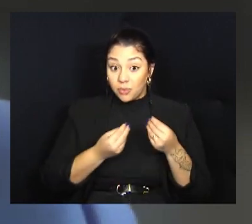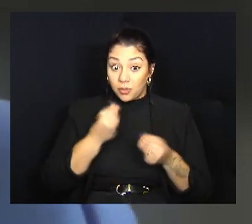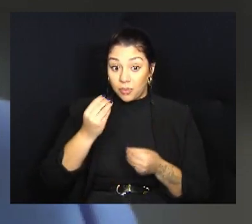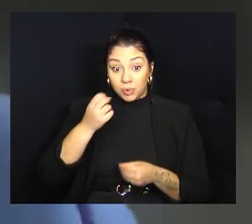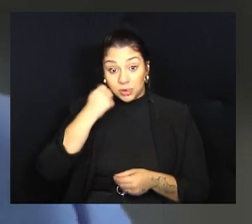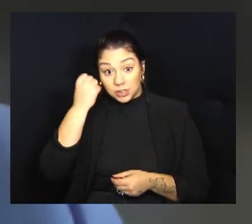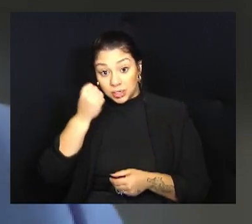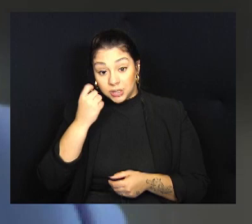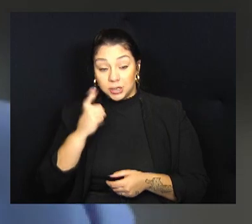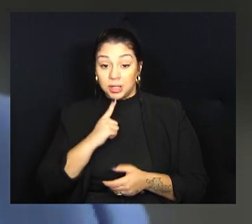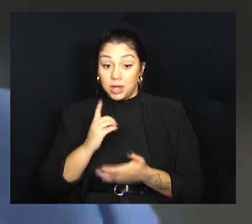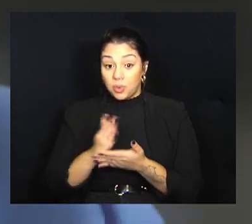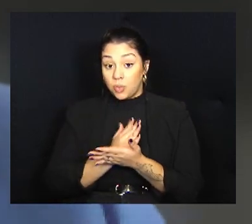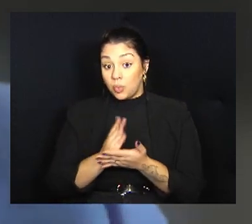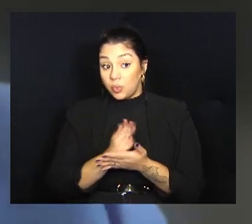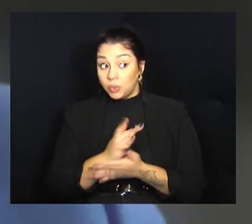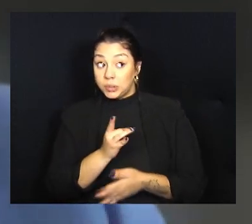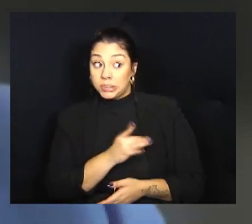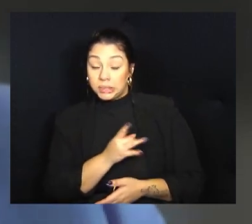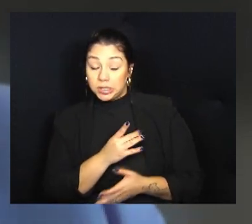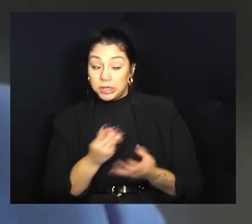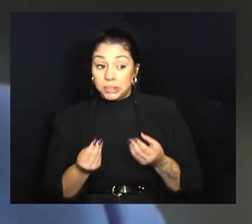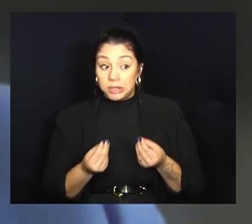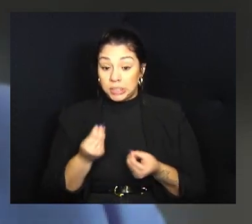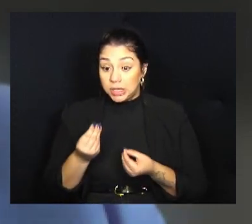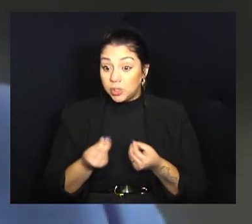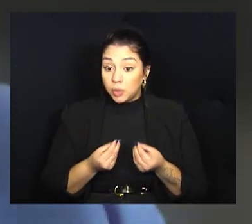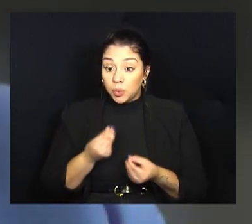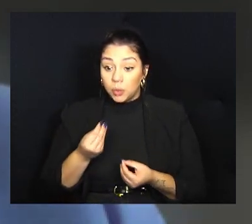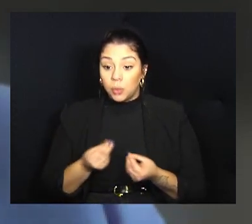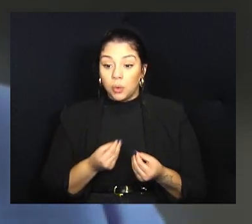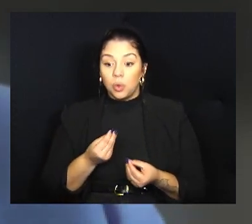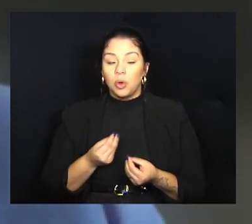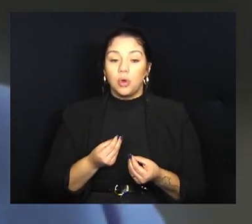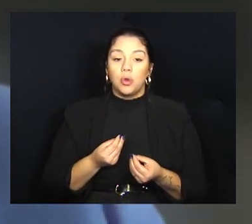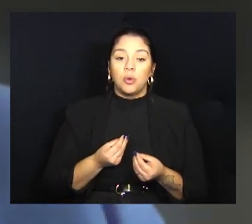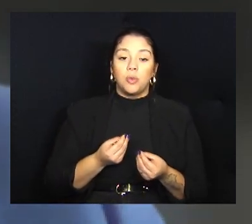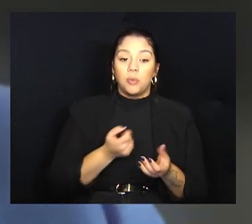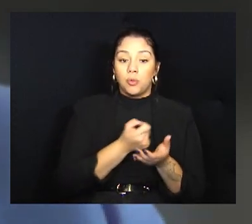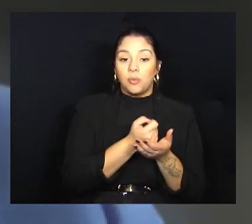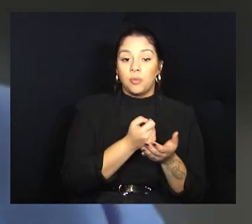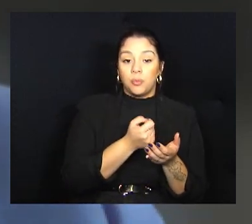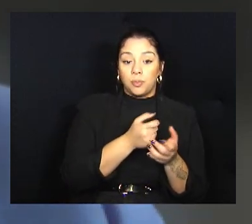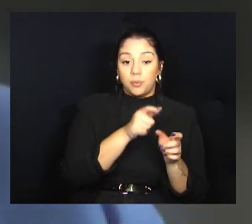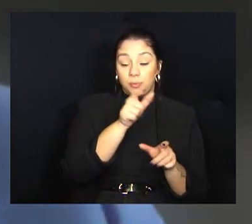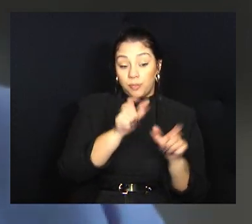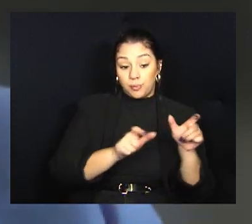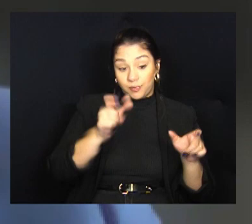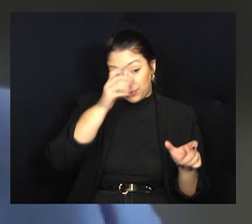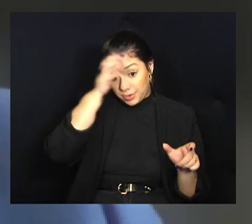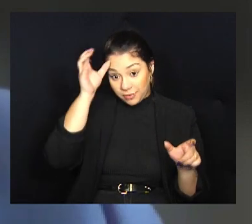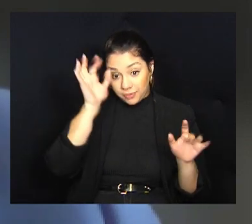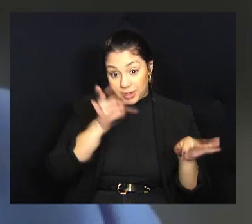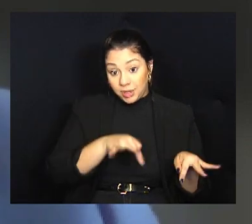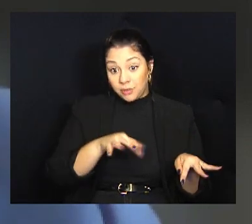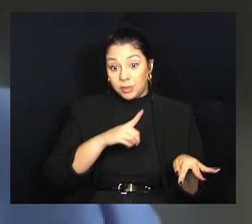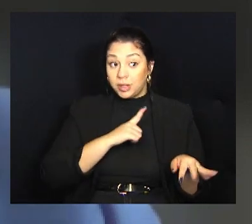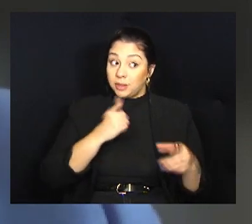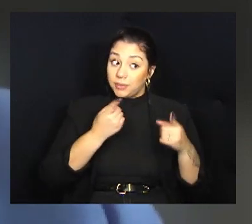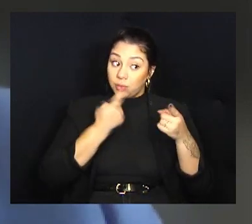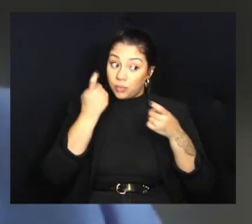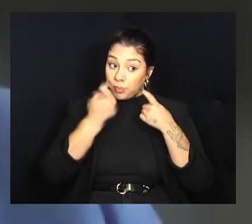alguns receios em como vai ficar a tributação para o consumidor final. Muita preocupação há